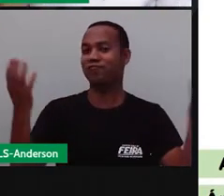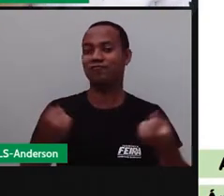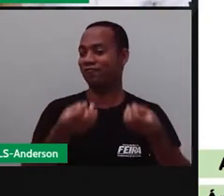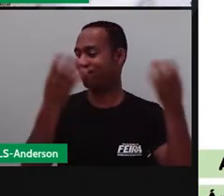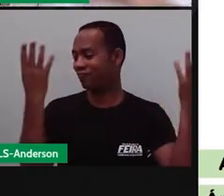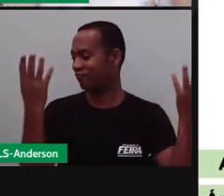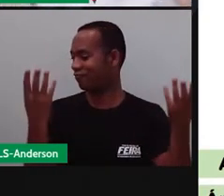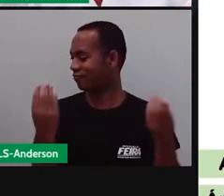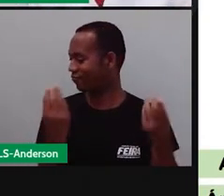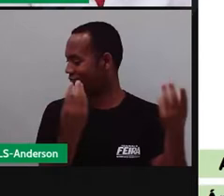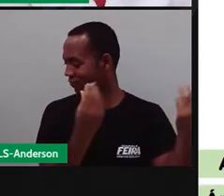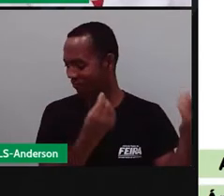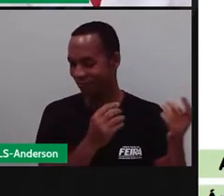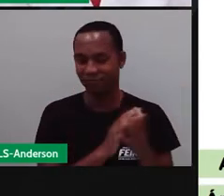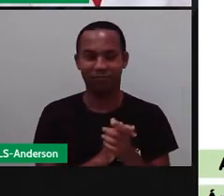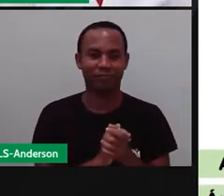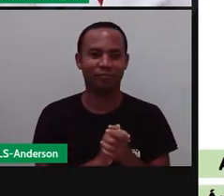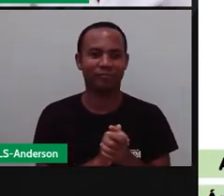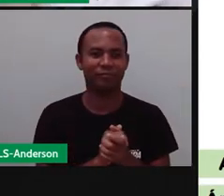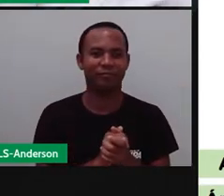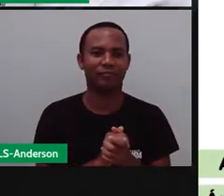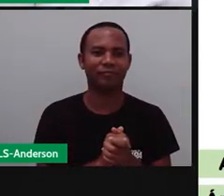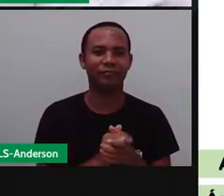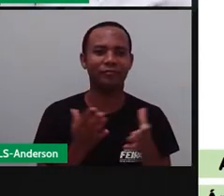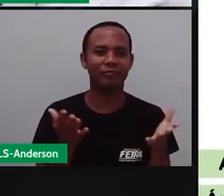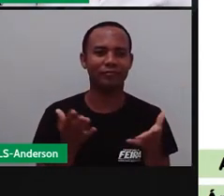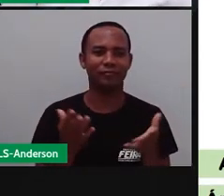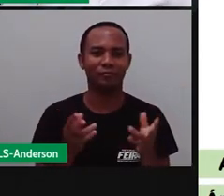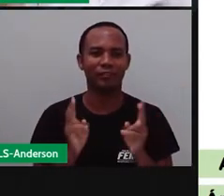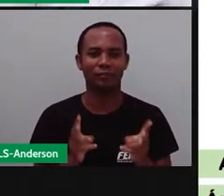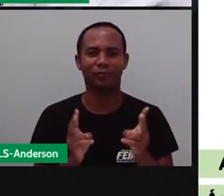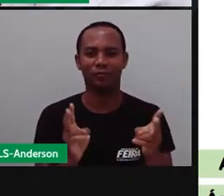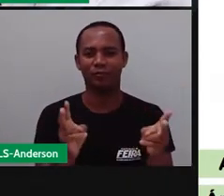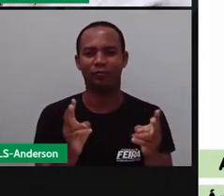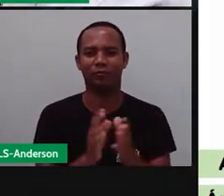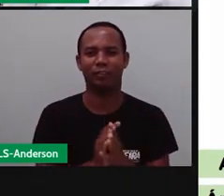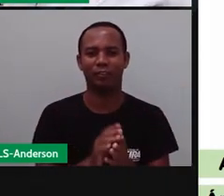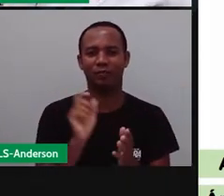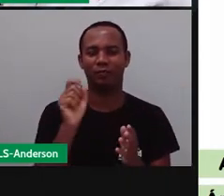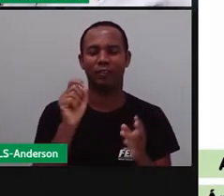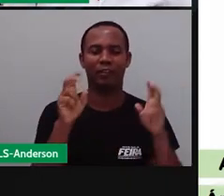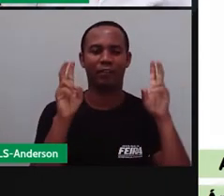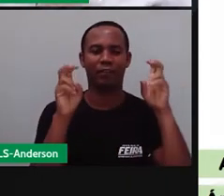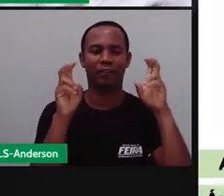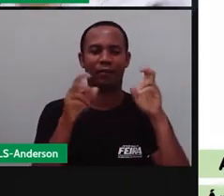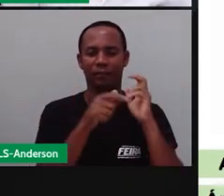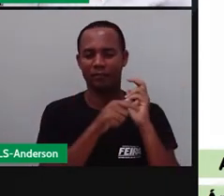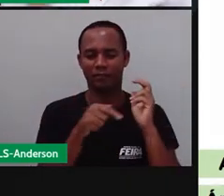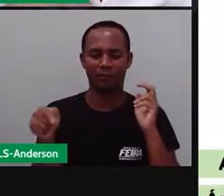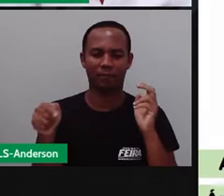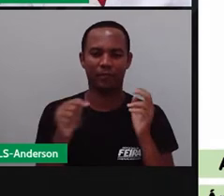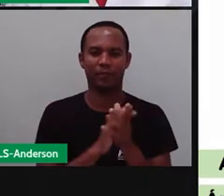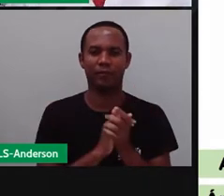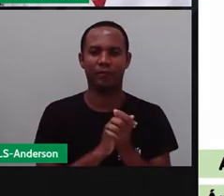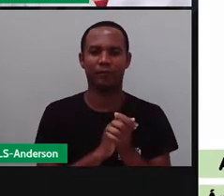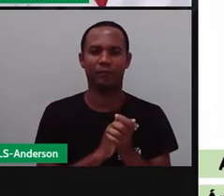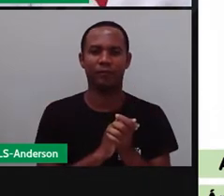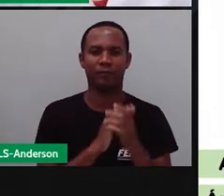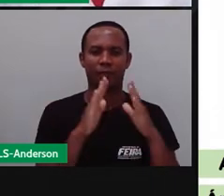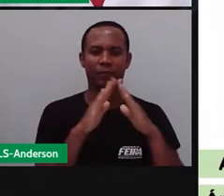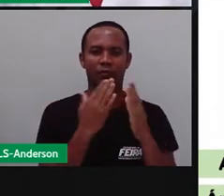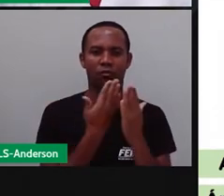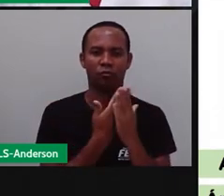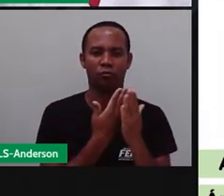confetes, confetes, confetes, né? E vamos continuar com a temática da semana, porque nada melhor nossa aula de número